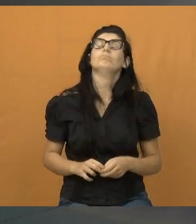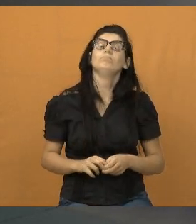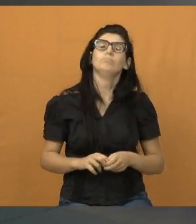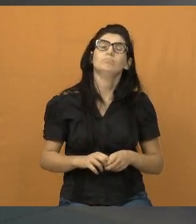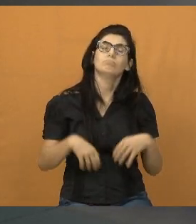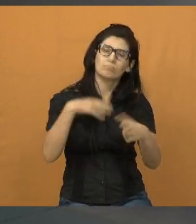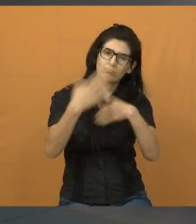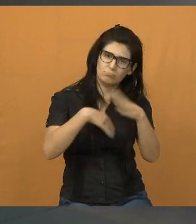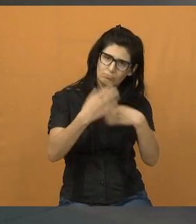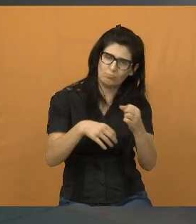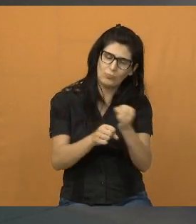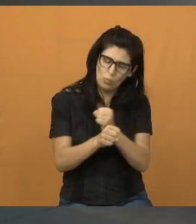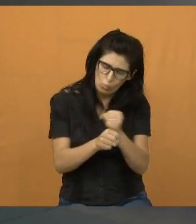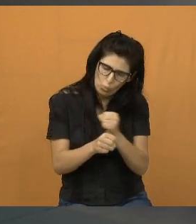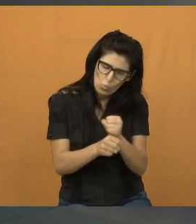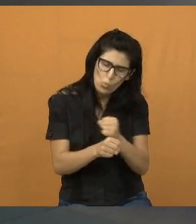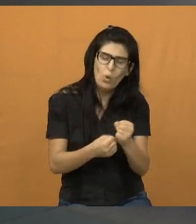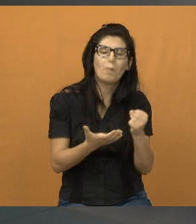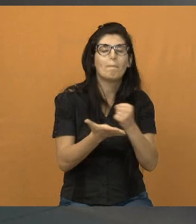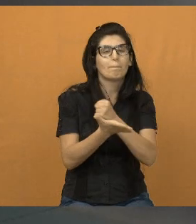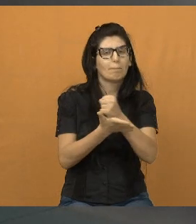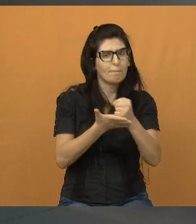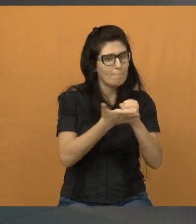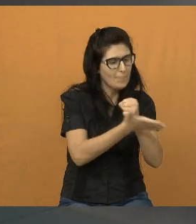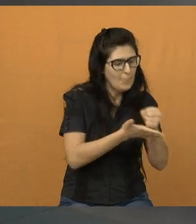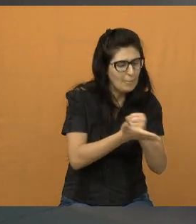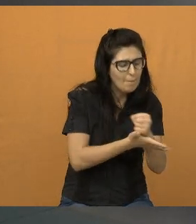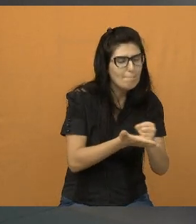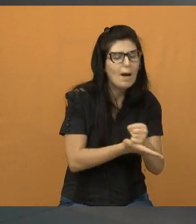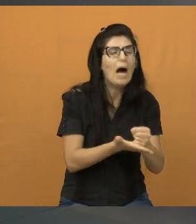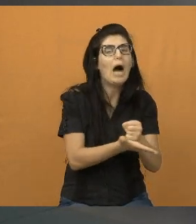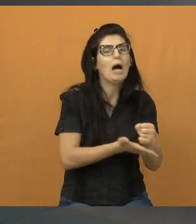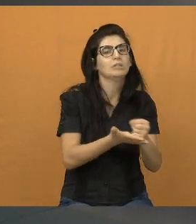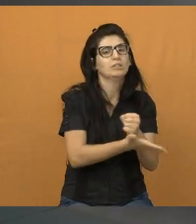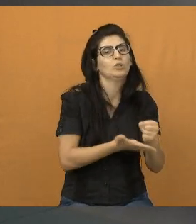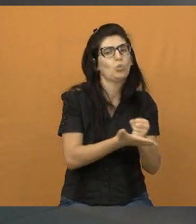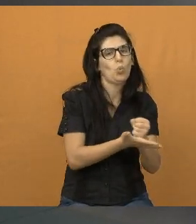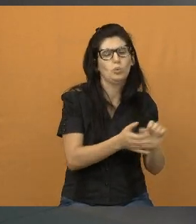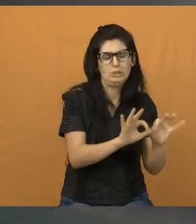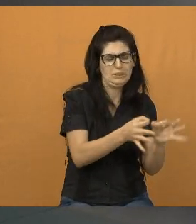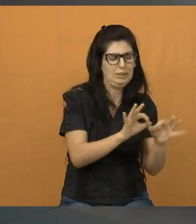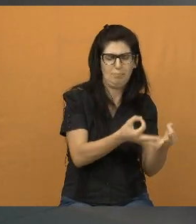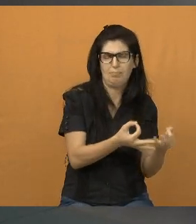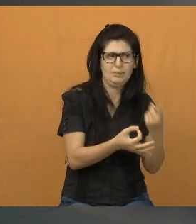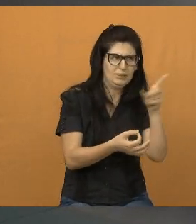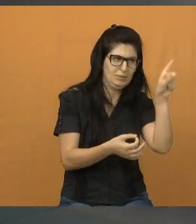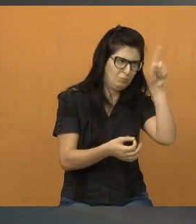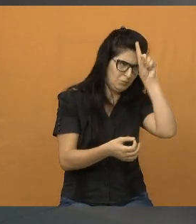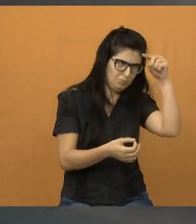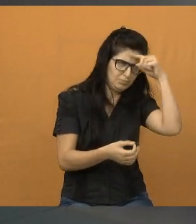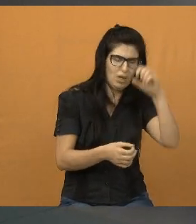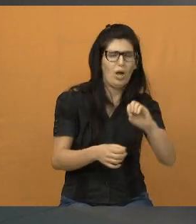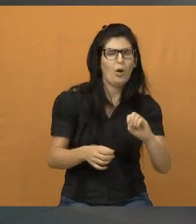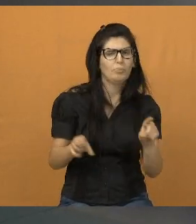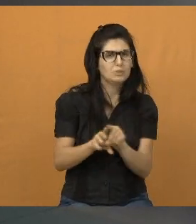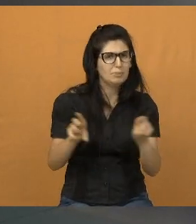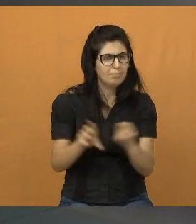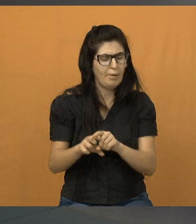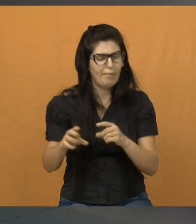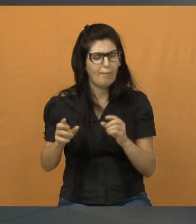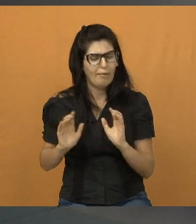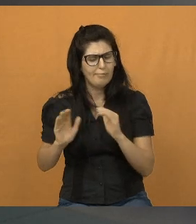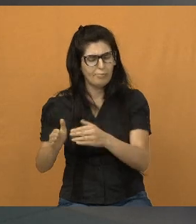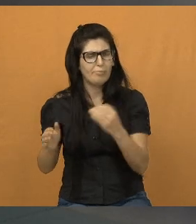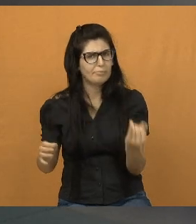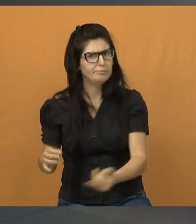na básica, convencional, como a estratégia de saúde da família, e nós tivemos uma queda que